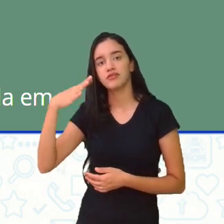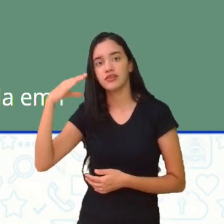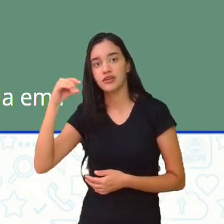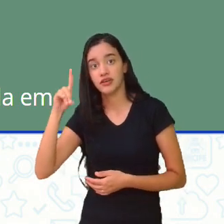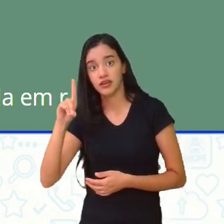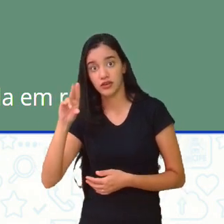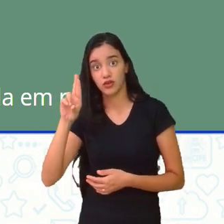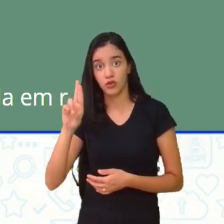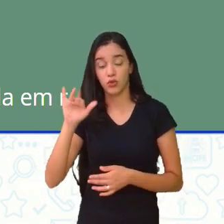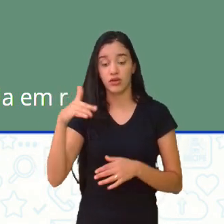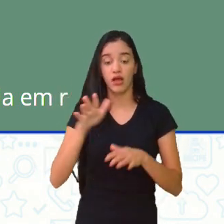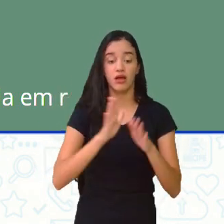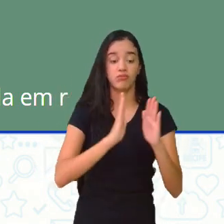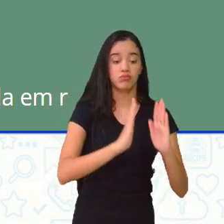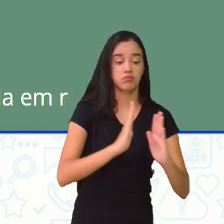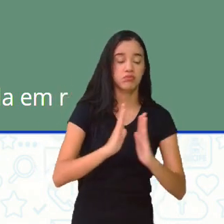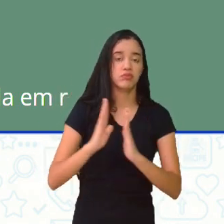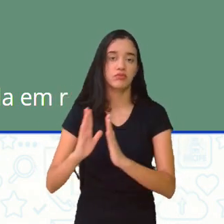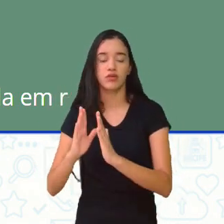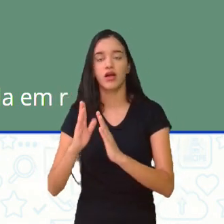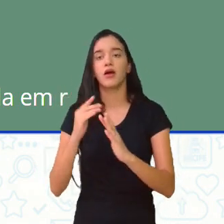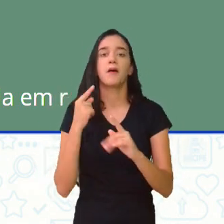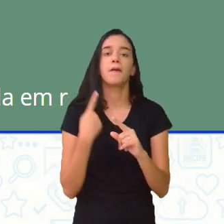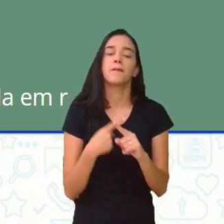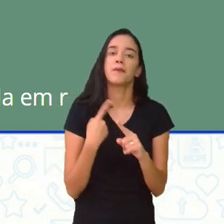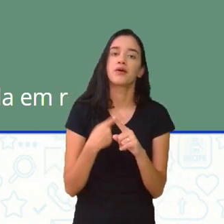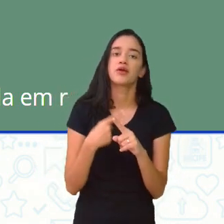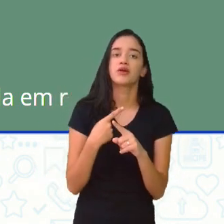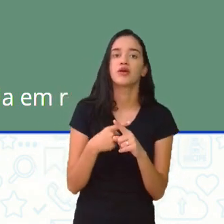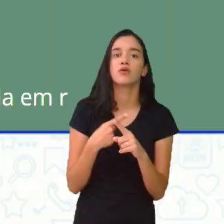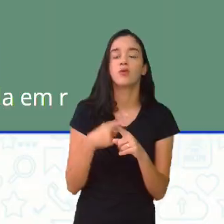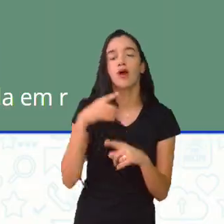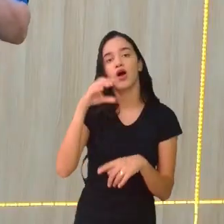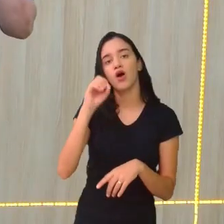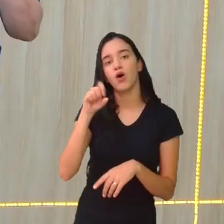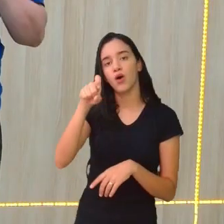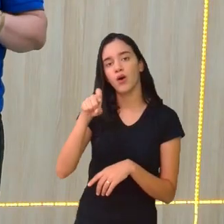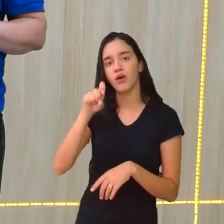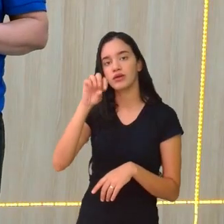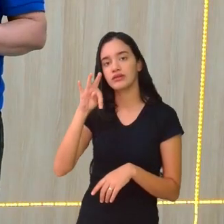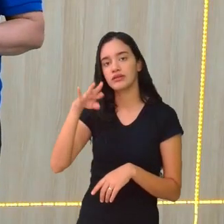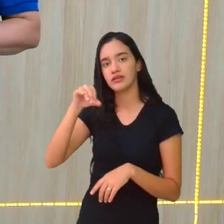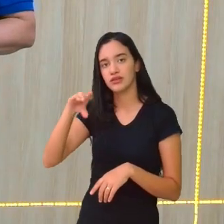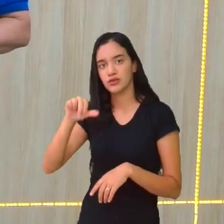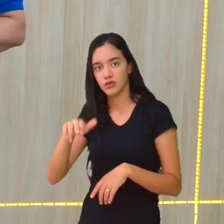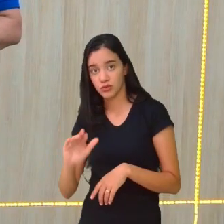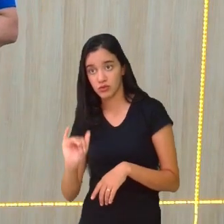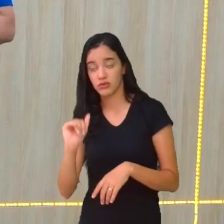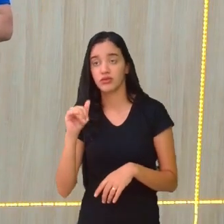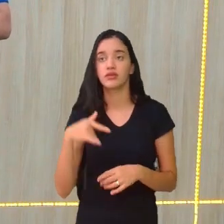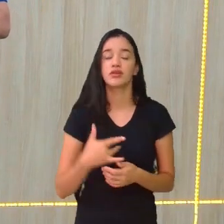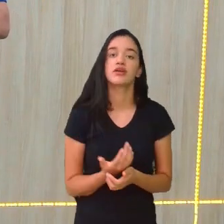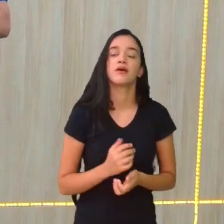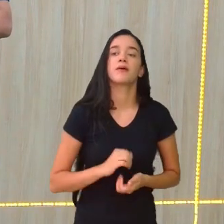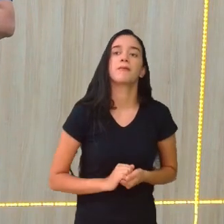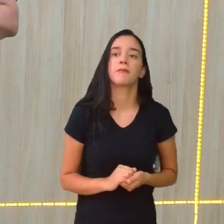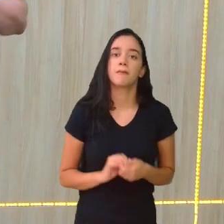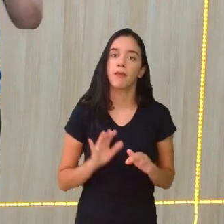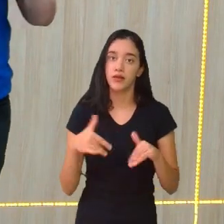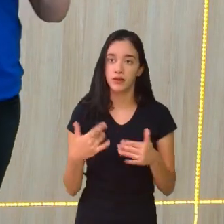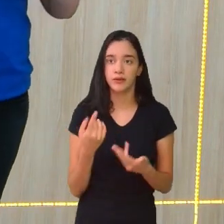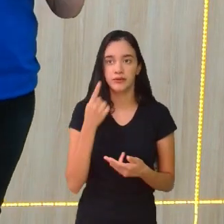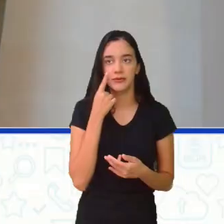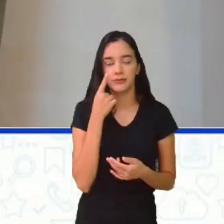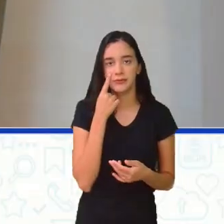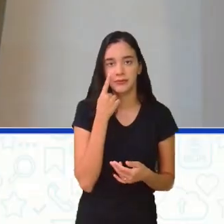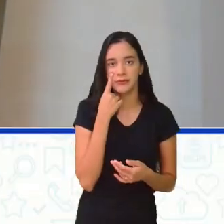é acentuada porque é uma oxítona terminada em R, tá, gente? Então, vejam